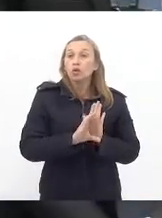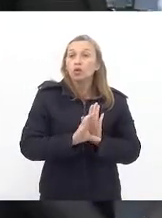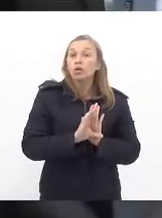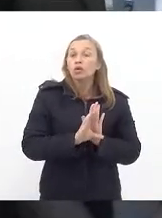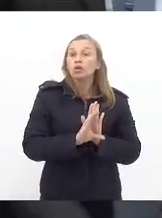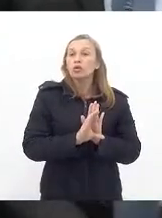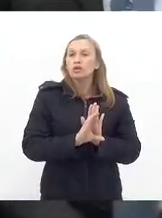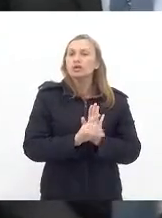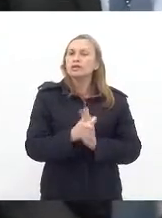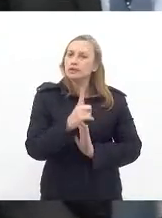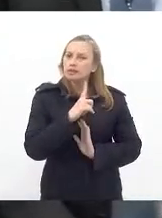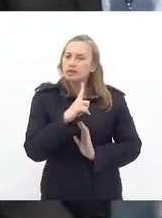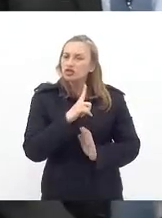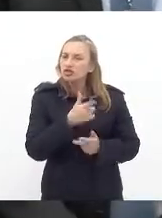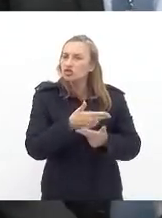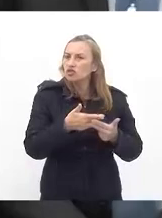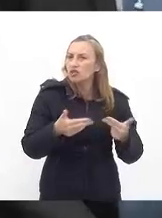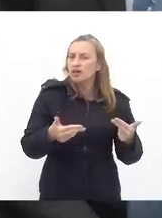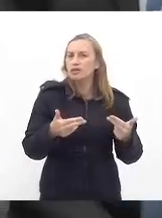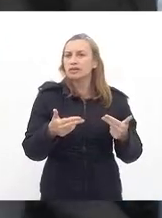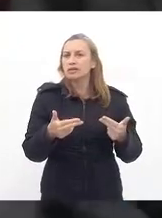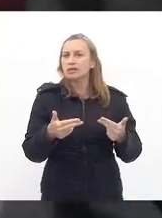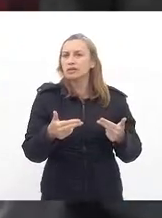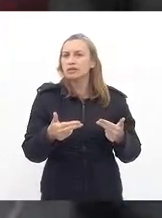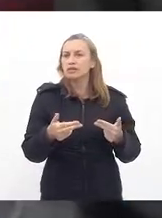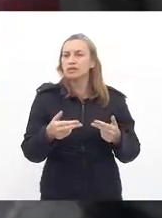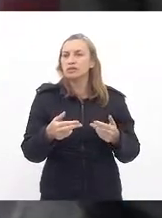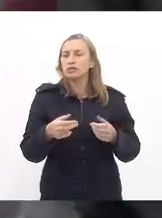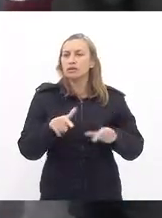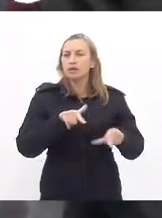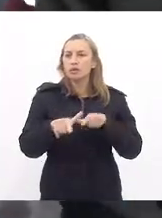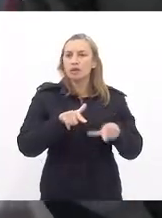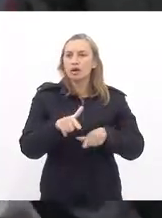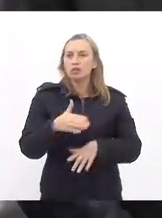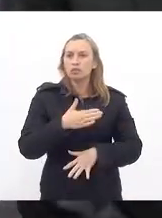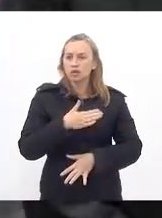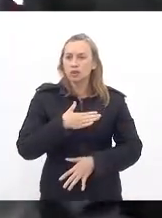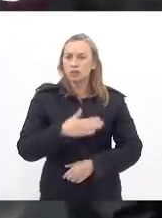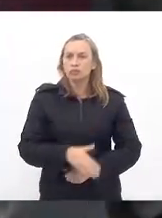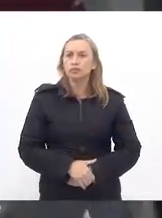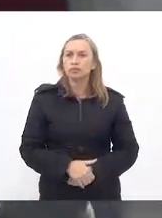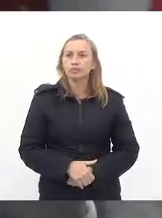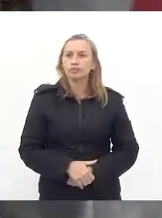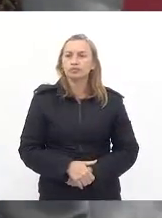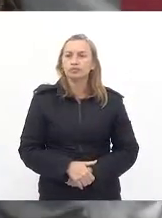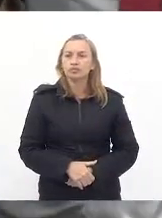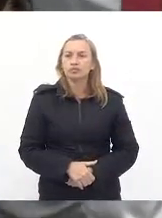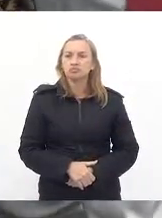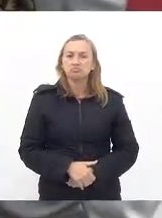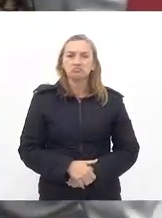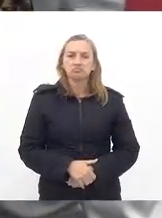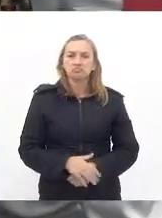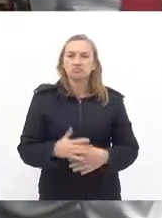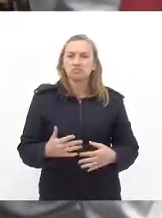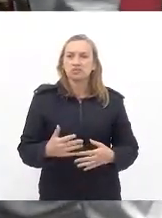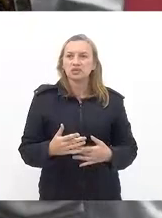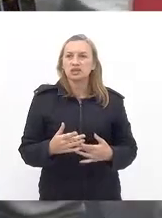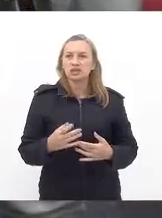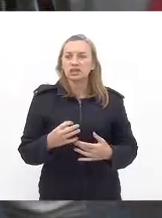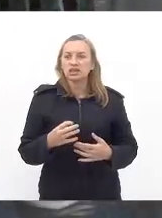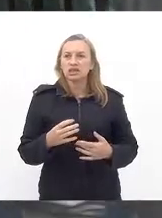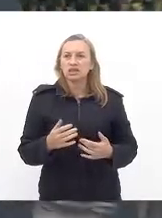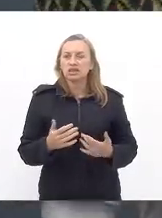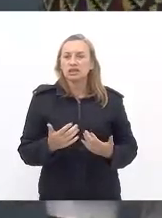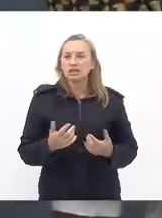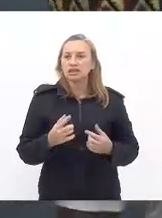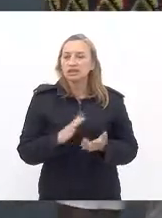eu tenho de diversas de diversos mandatos sem nenhuma simpatia ou